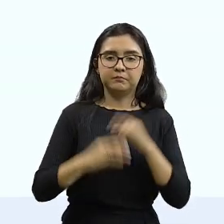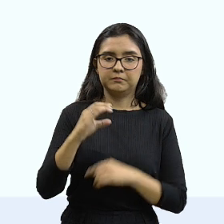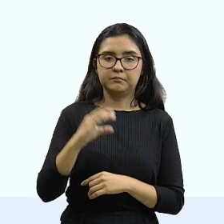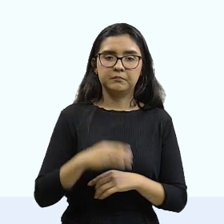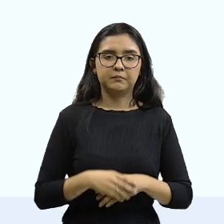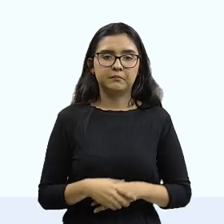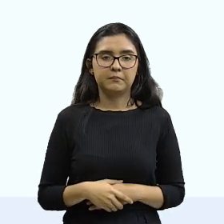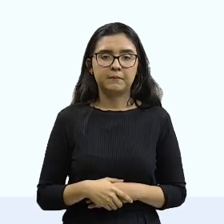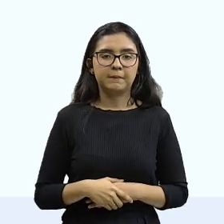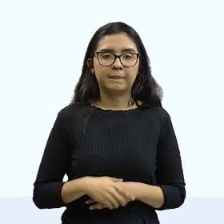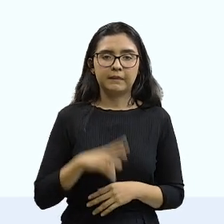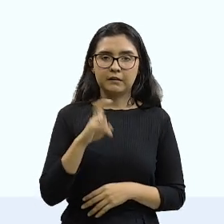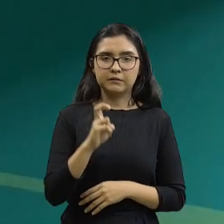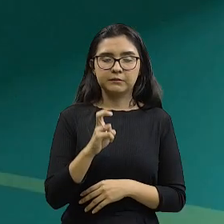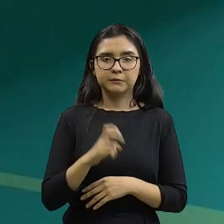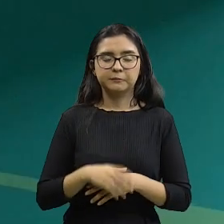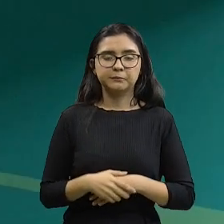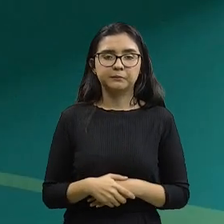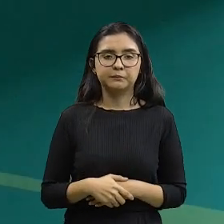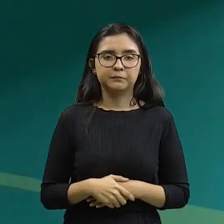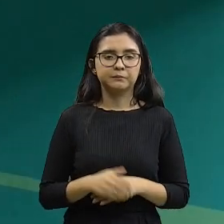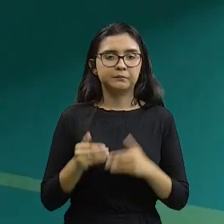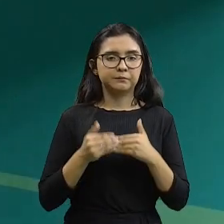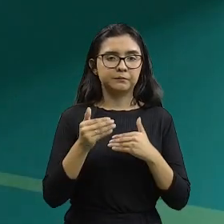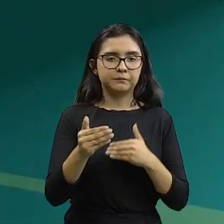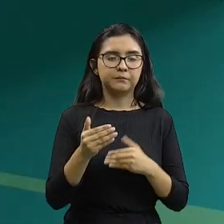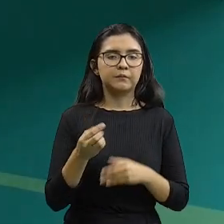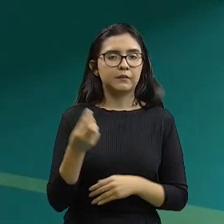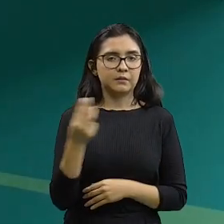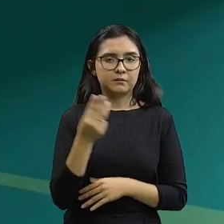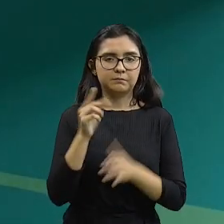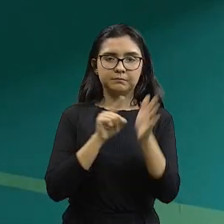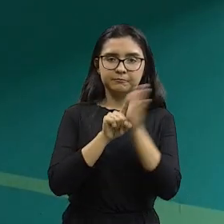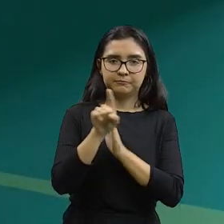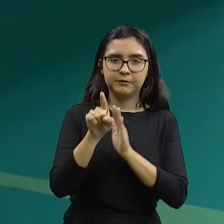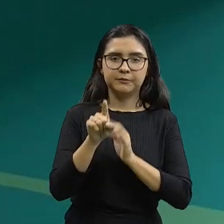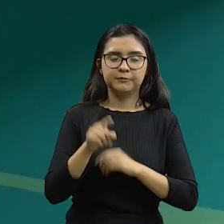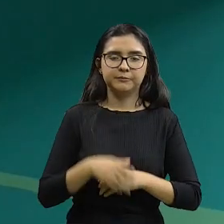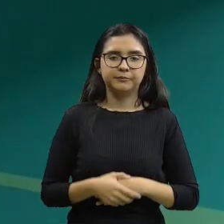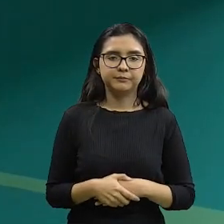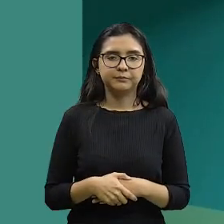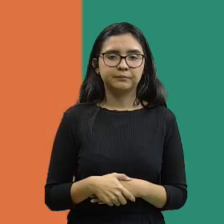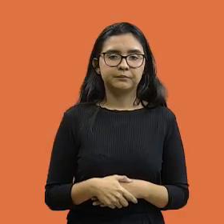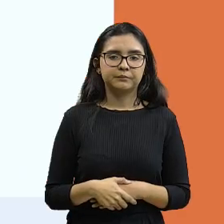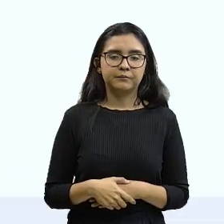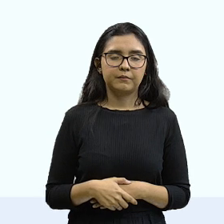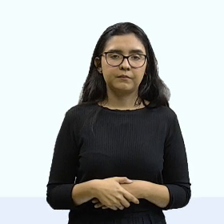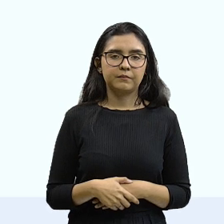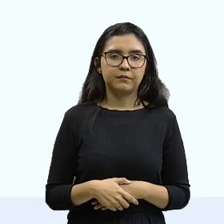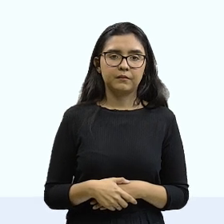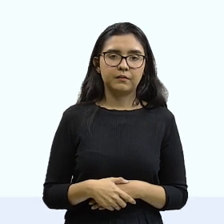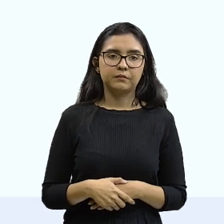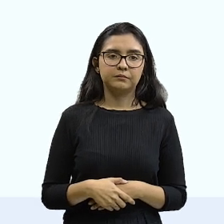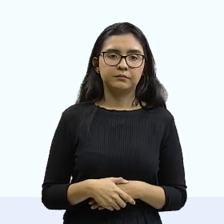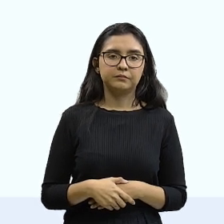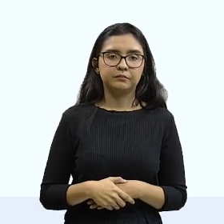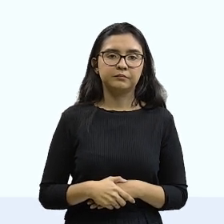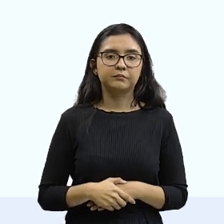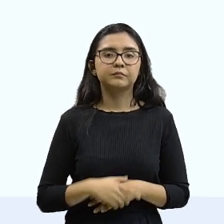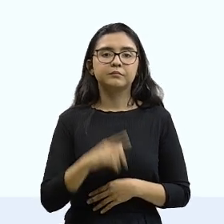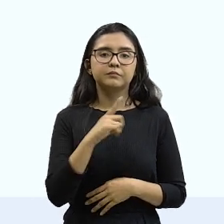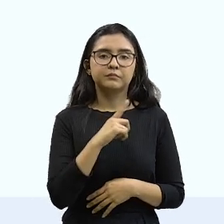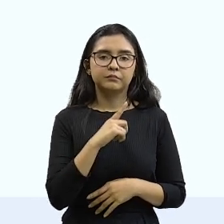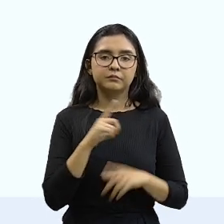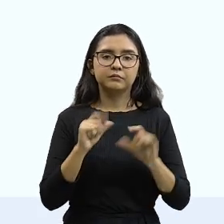C, 5 ohm. Vamos agora para a nossa terceira questão. Um medidor